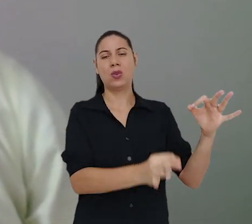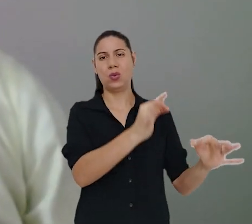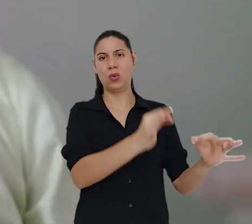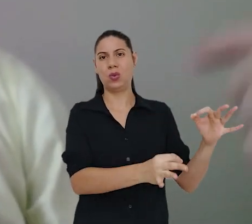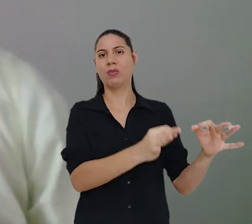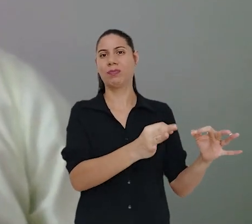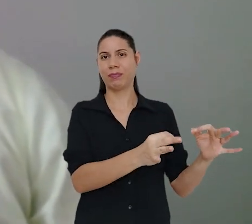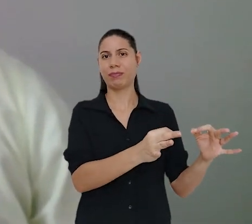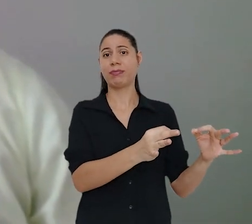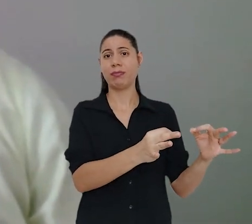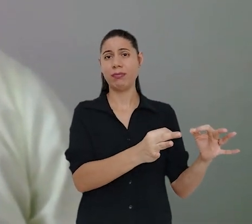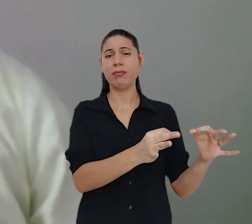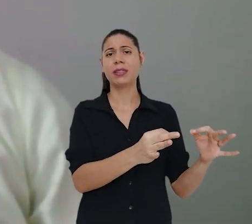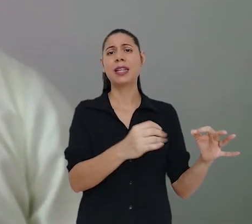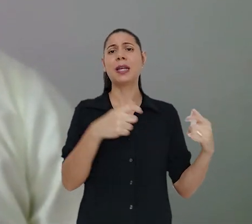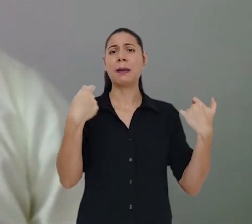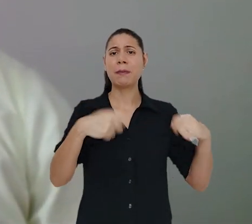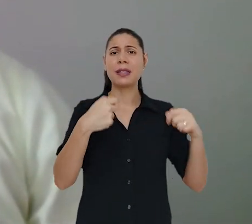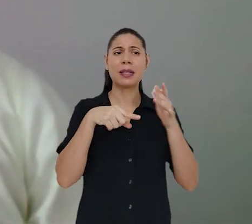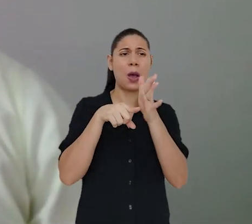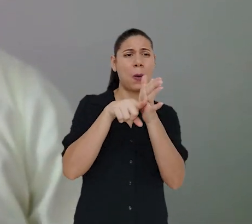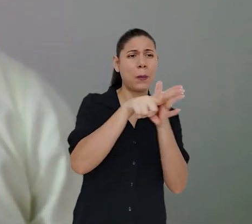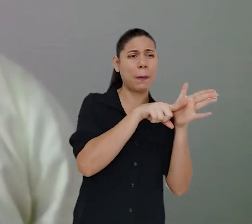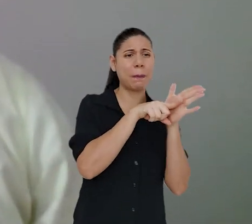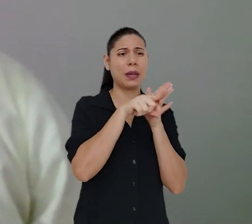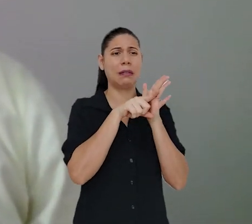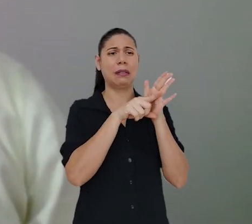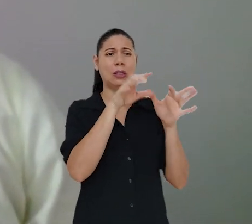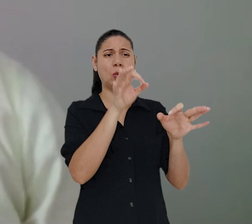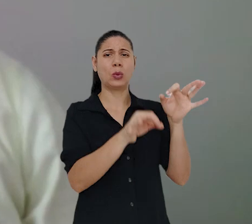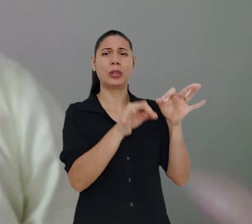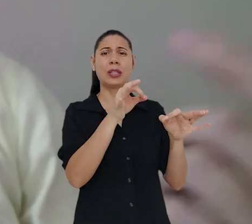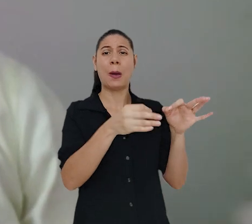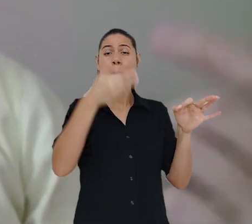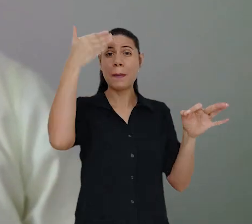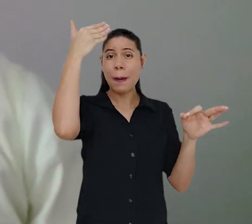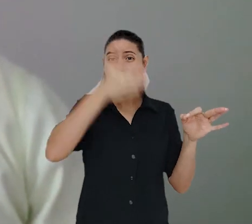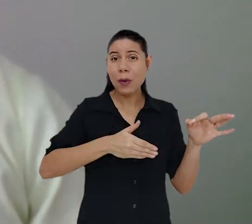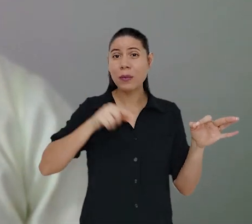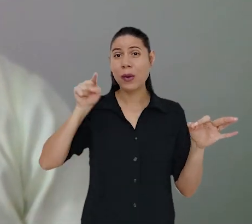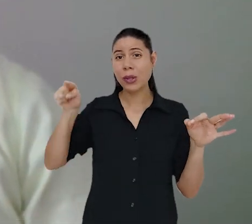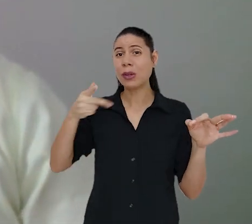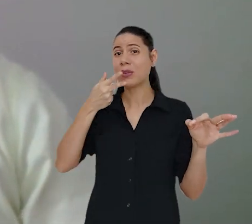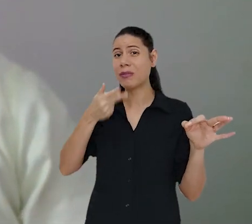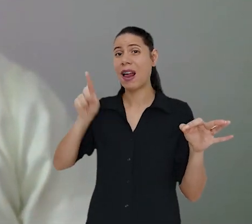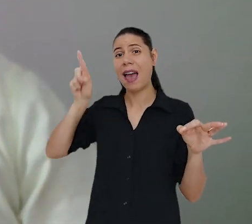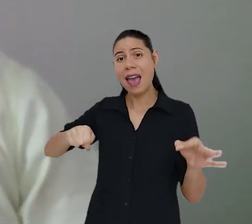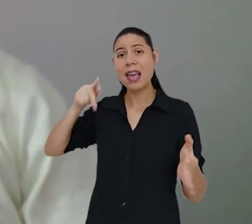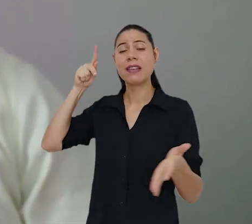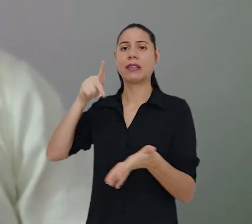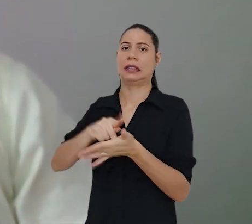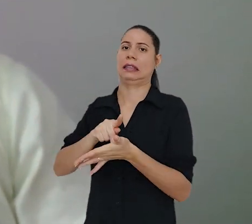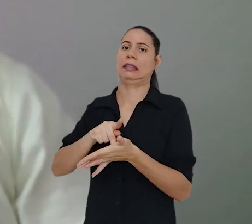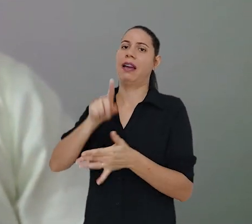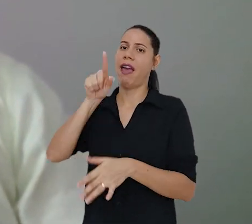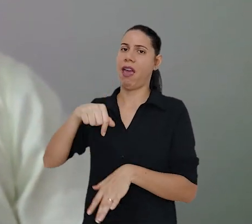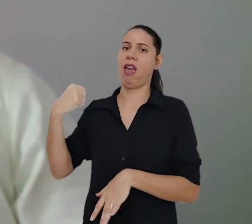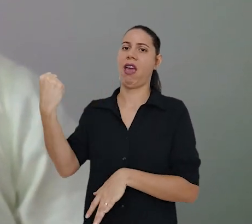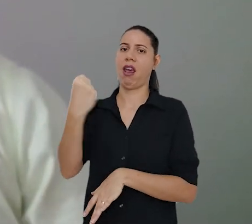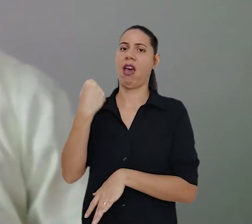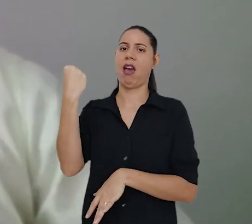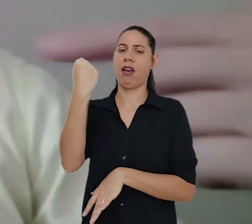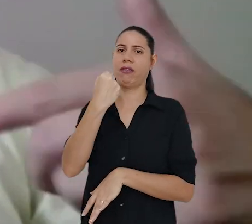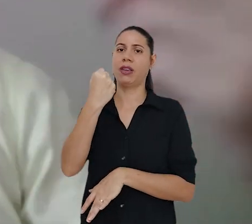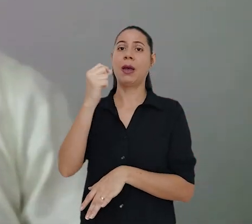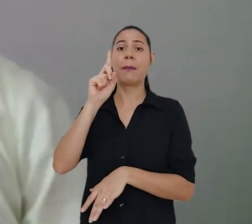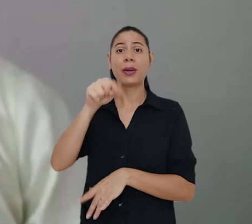caso e ter que passar por perícia para provar que o que você fala é verdade, isso é muito grave, porque